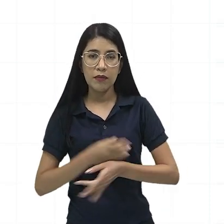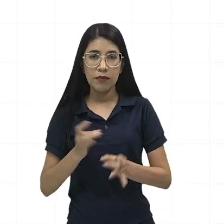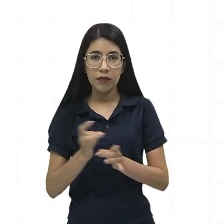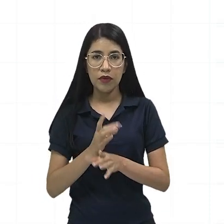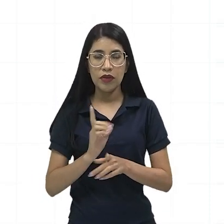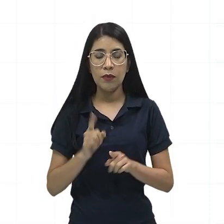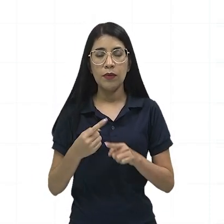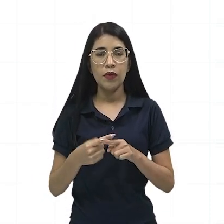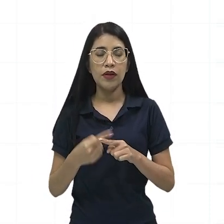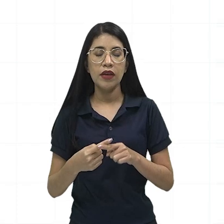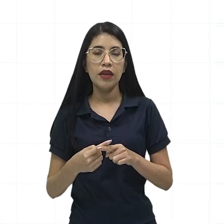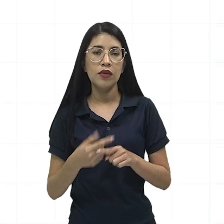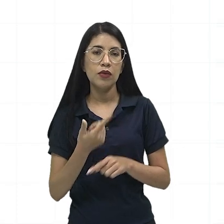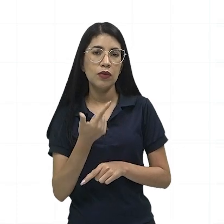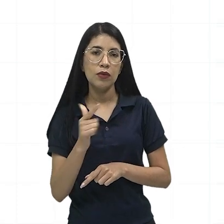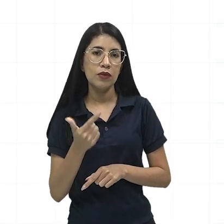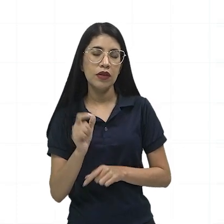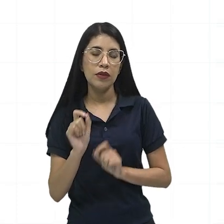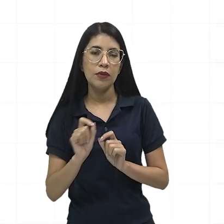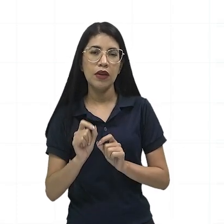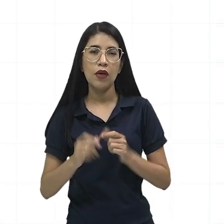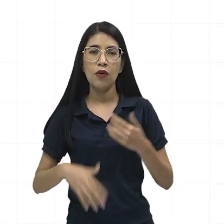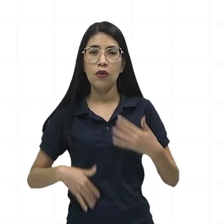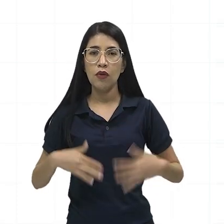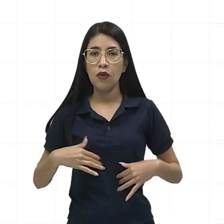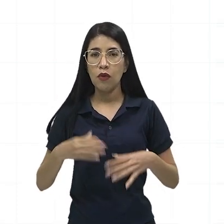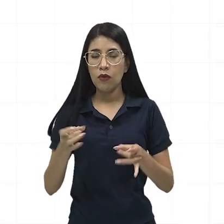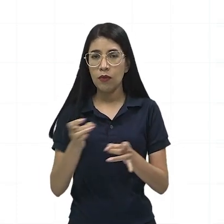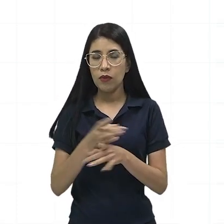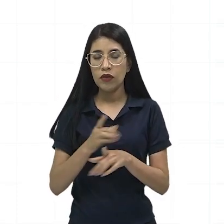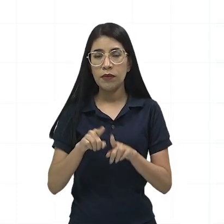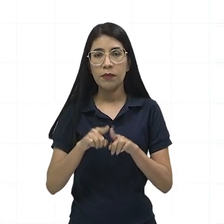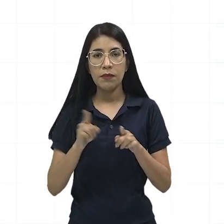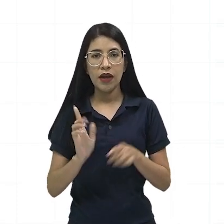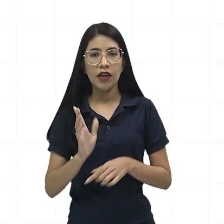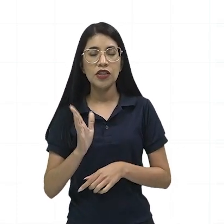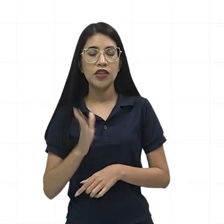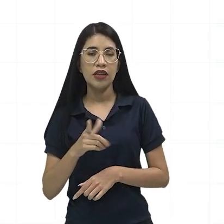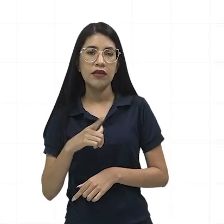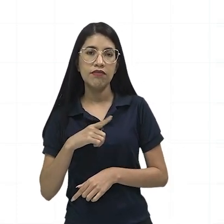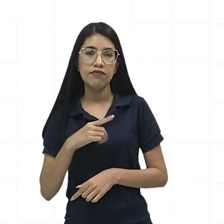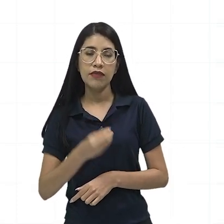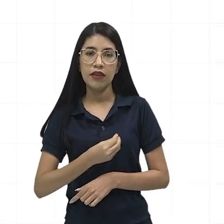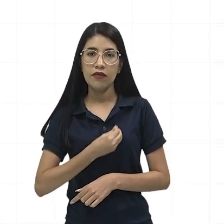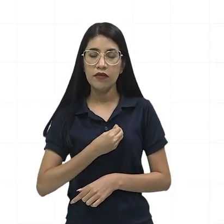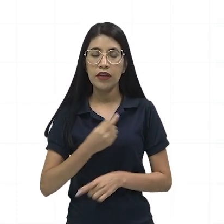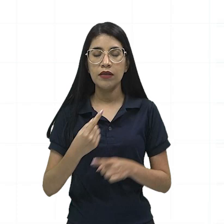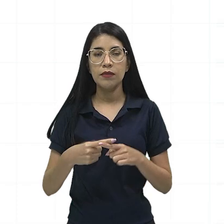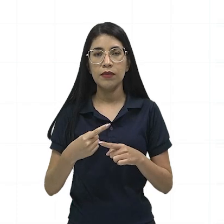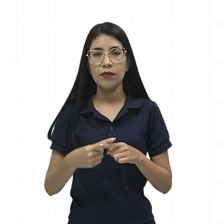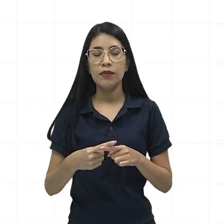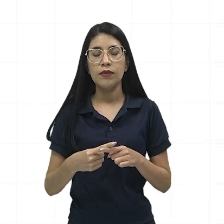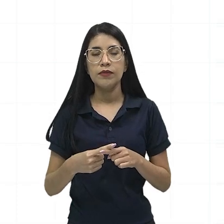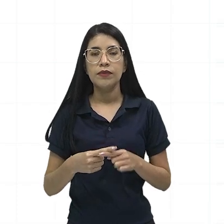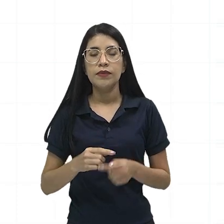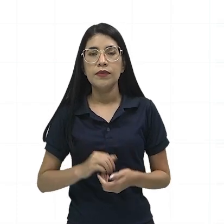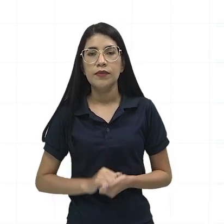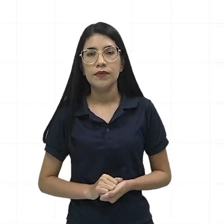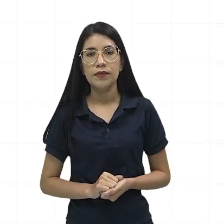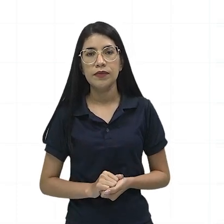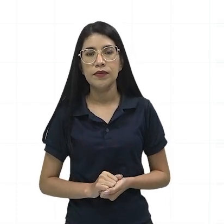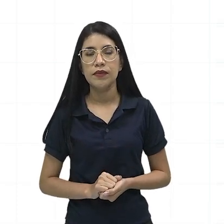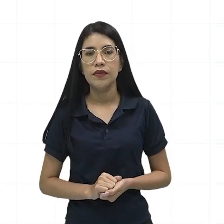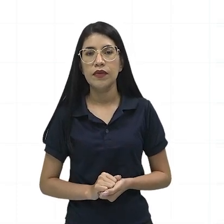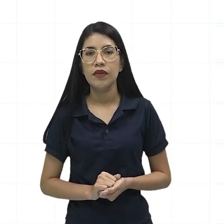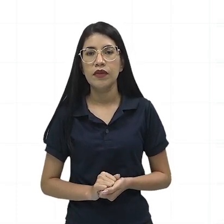indivíduo não tem traços de corpo bem definido, mas ele já é considerado um indivíduo vivo, né, um ser vivo